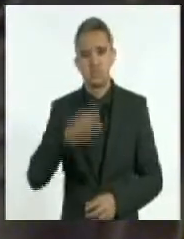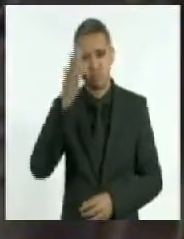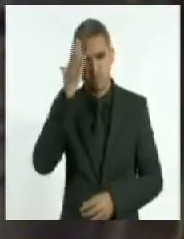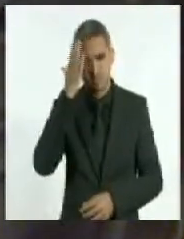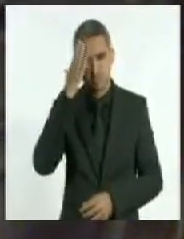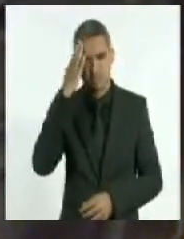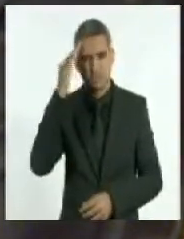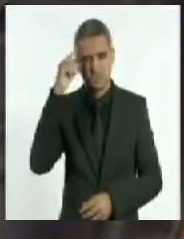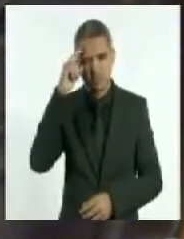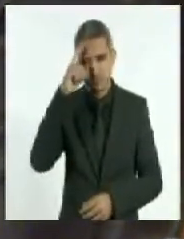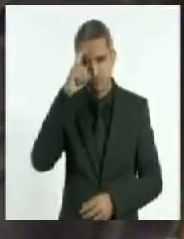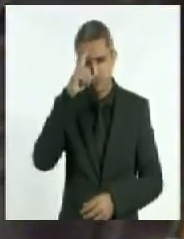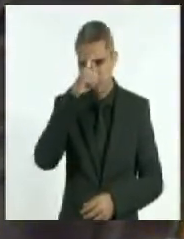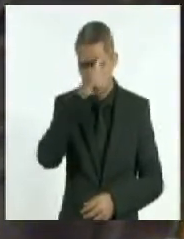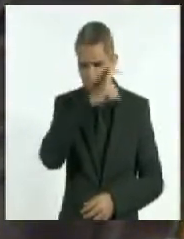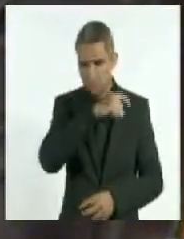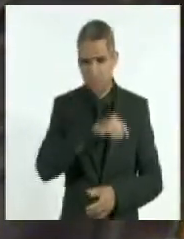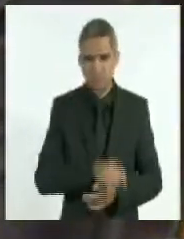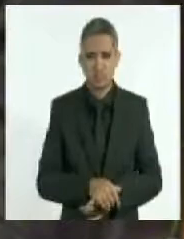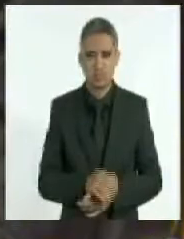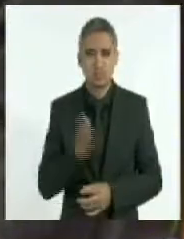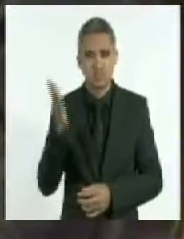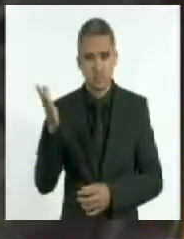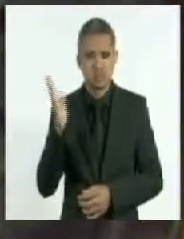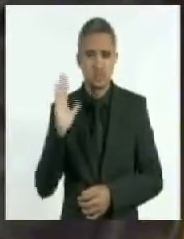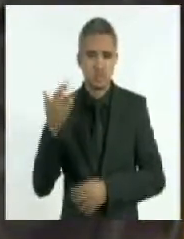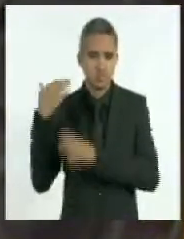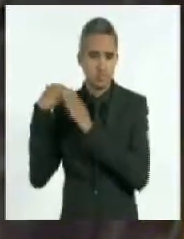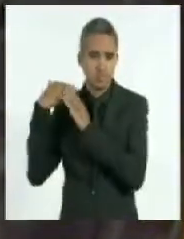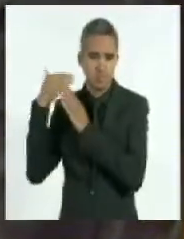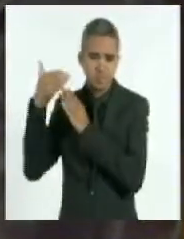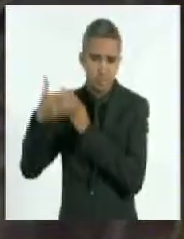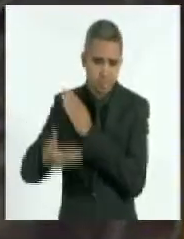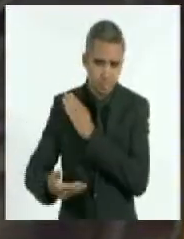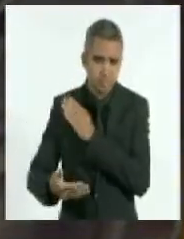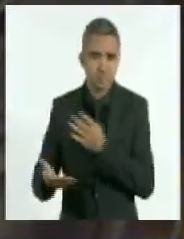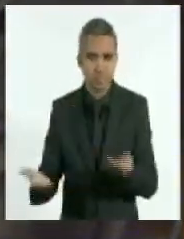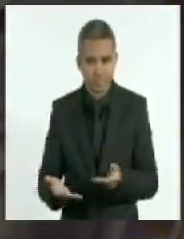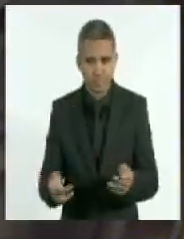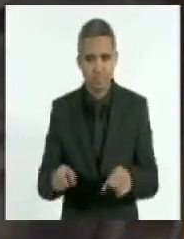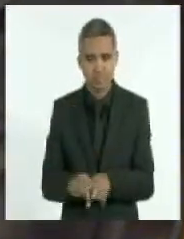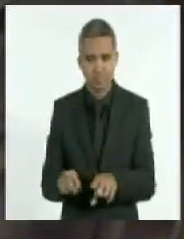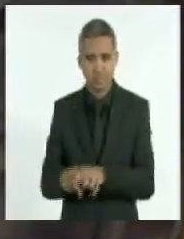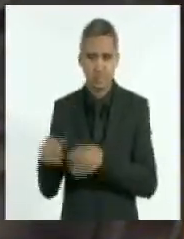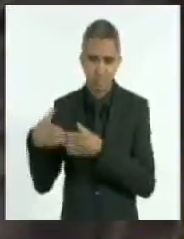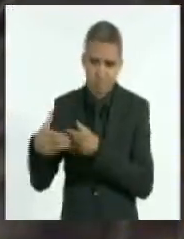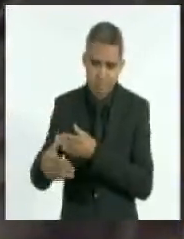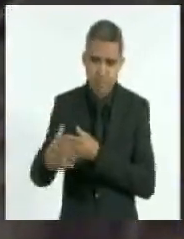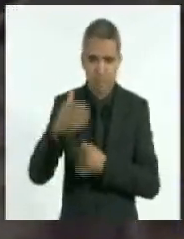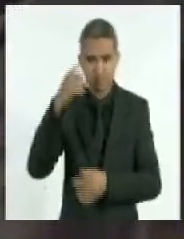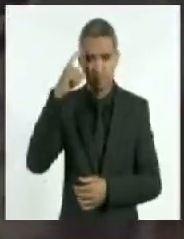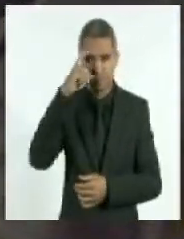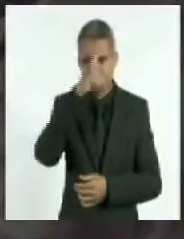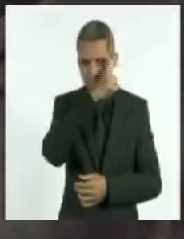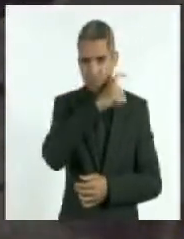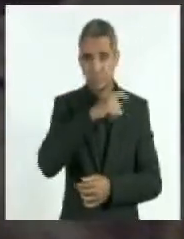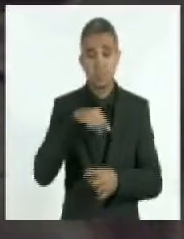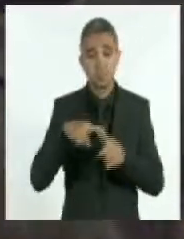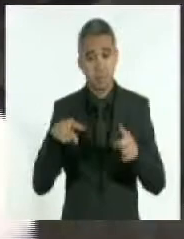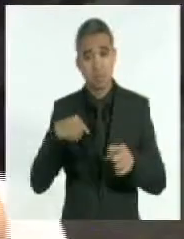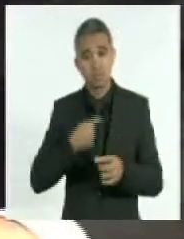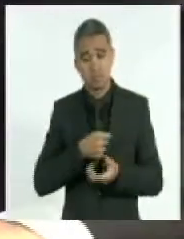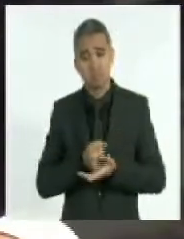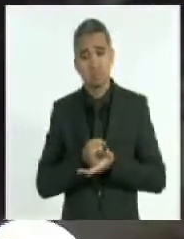dificuldades que Vossa Excelência já passou e continua passando, mas terá o nosso total apoio. E